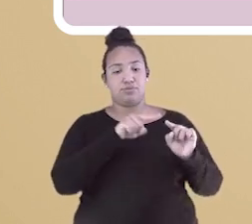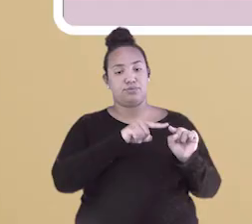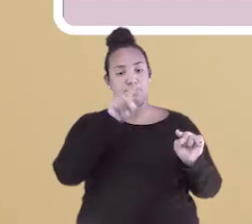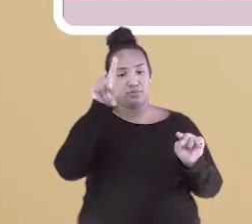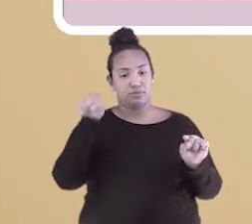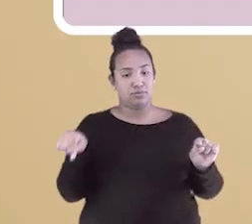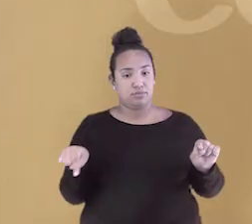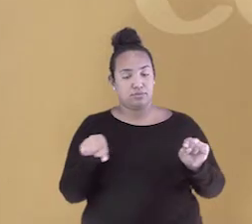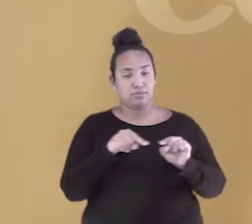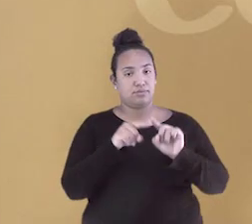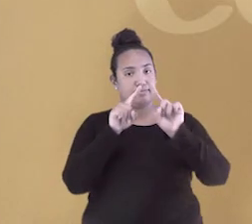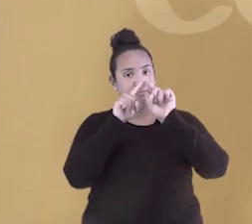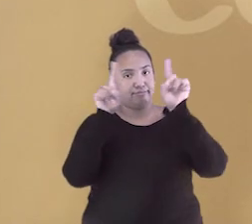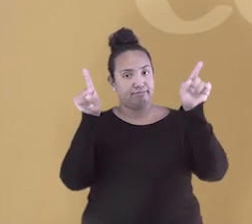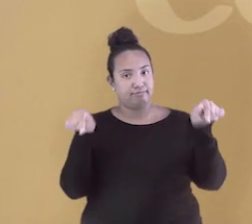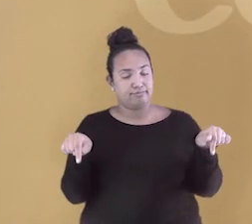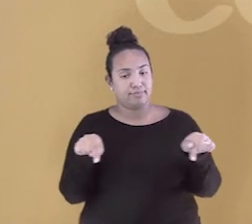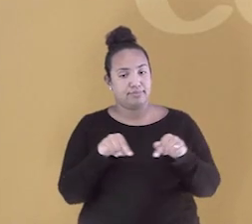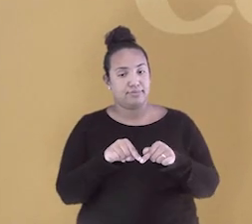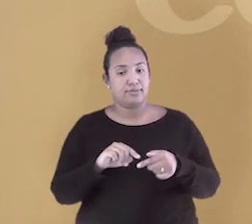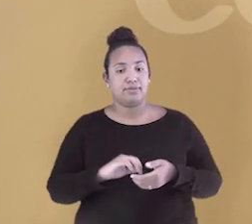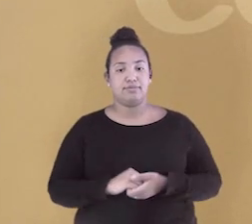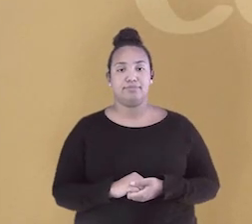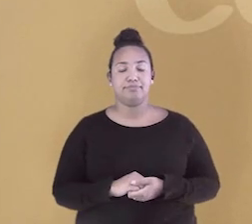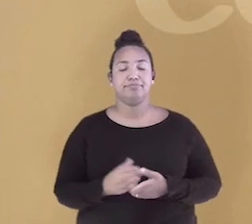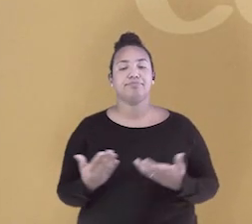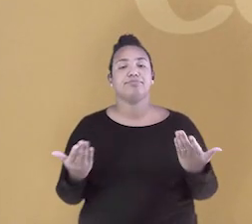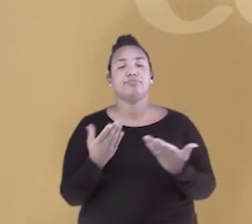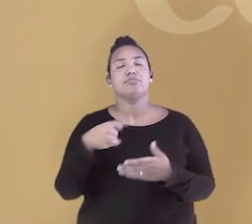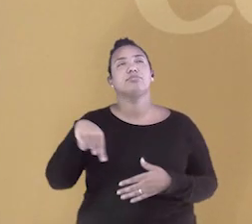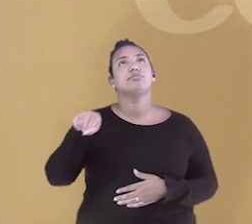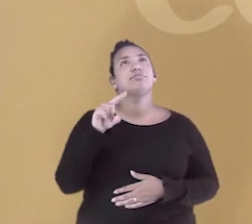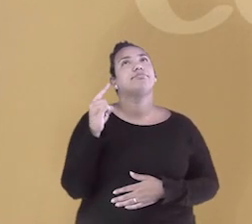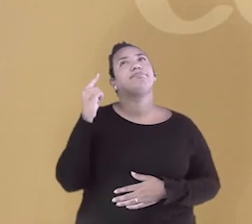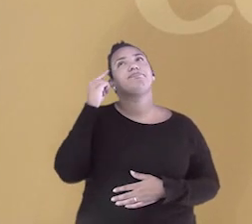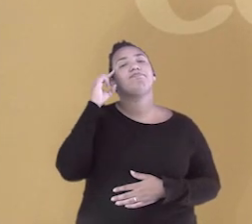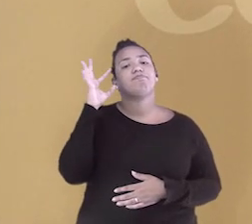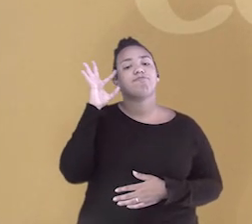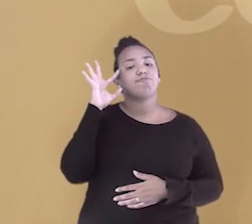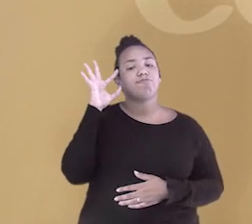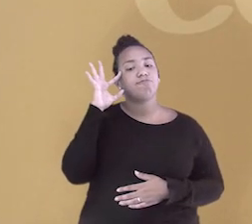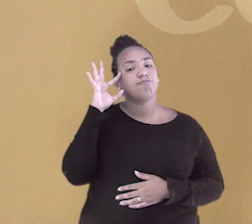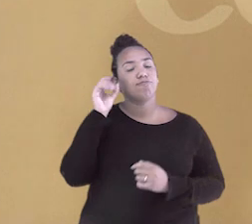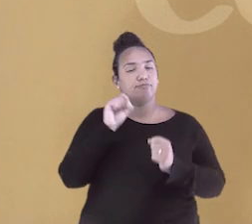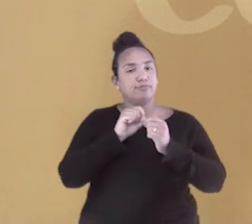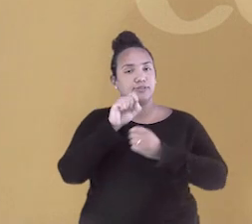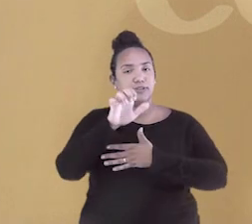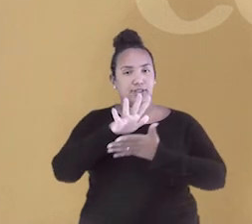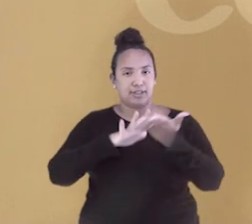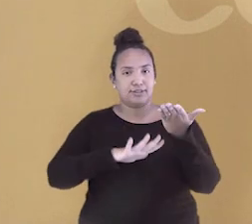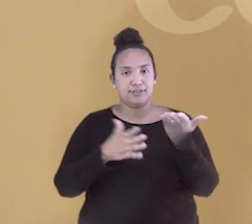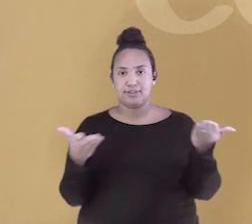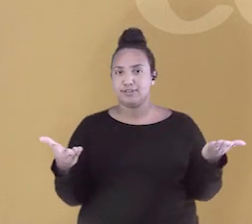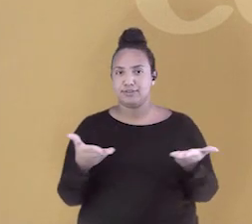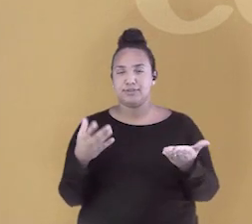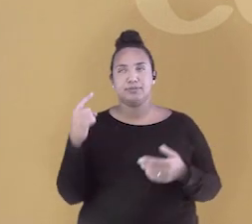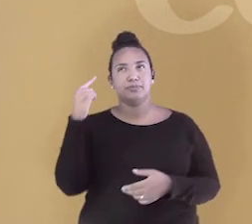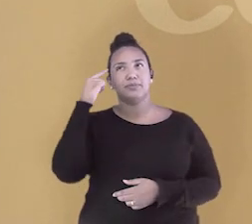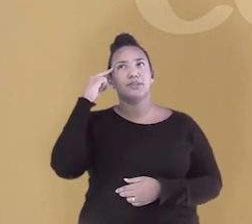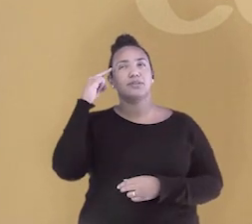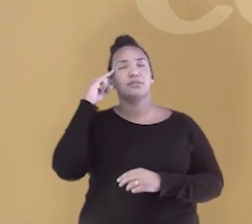o quadrado. Agora nós vamos pensar um pouco. Vamos fazer uma atividade pensando em tudo isso que a gente